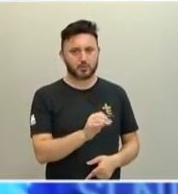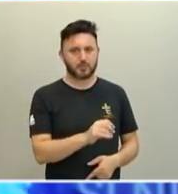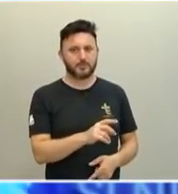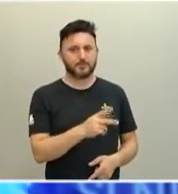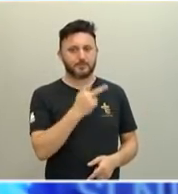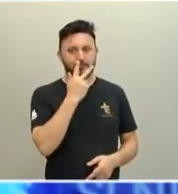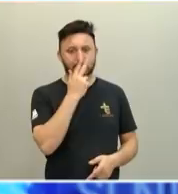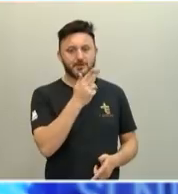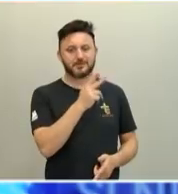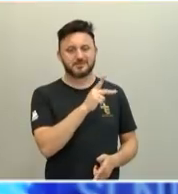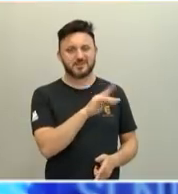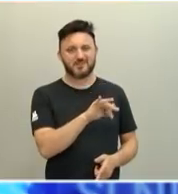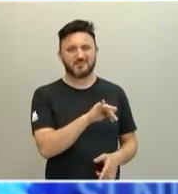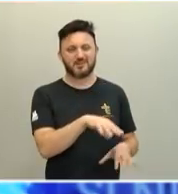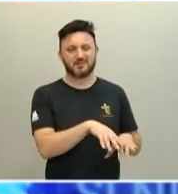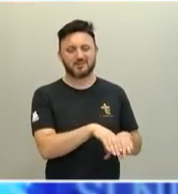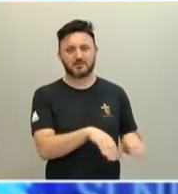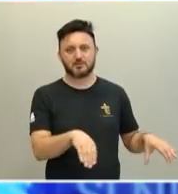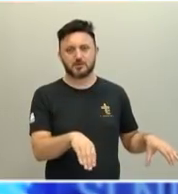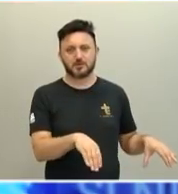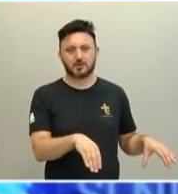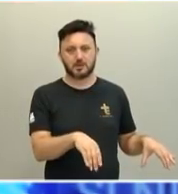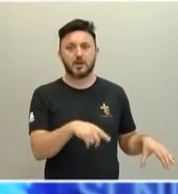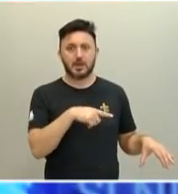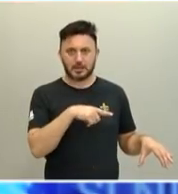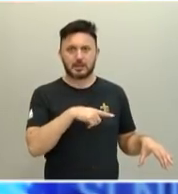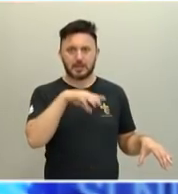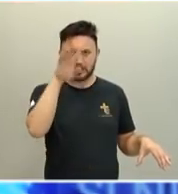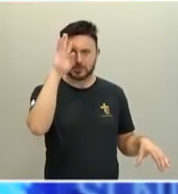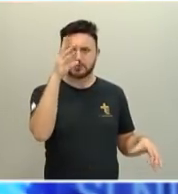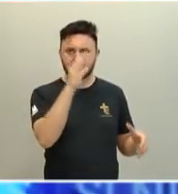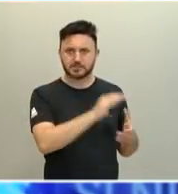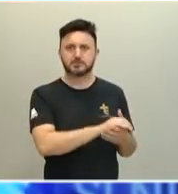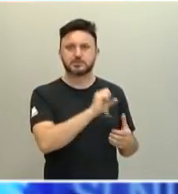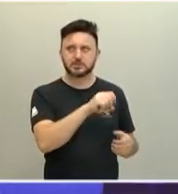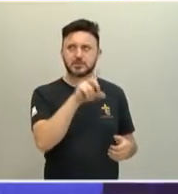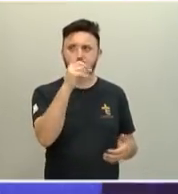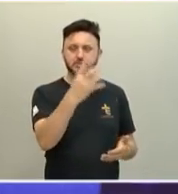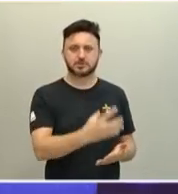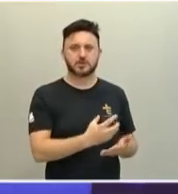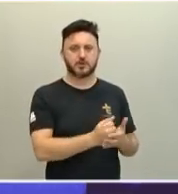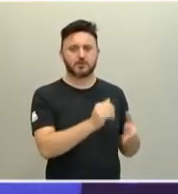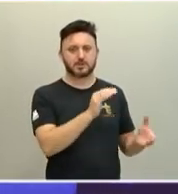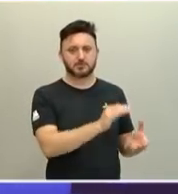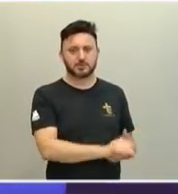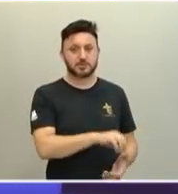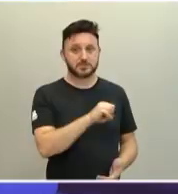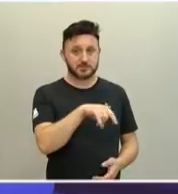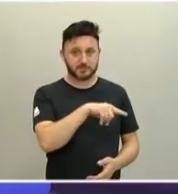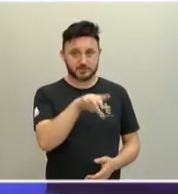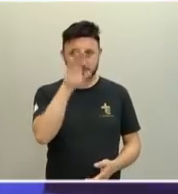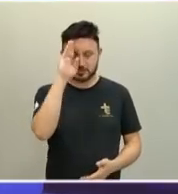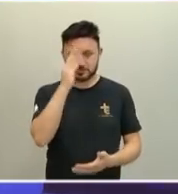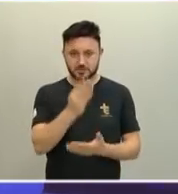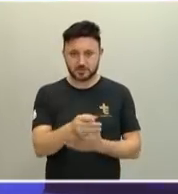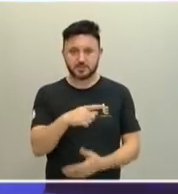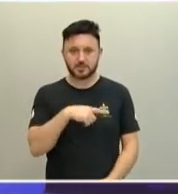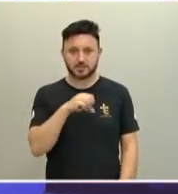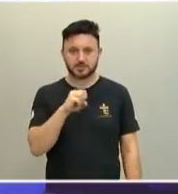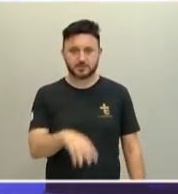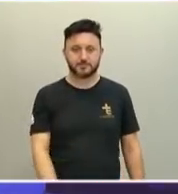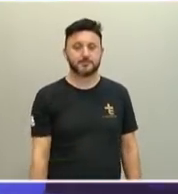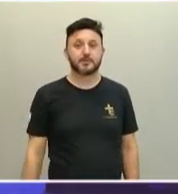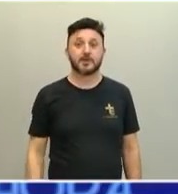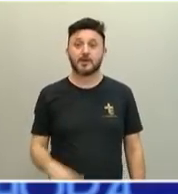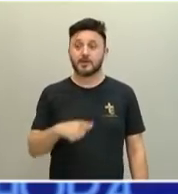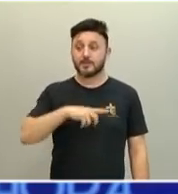fato para se separar. Tem como Deus salvar esse casamento. Tem como. Se você acredita, tem como. Tem pessoas aqui que